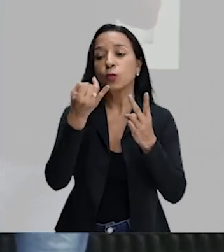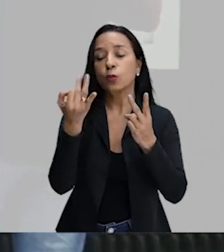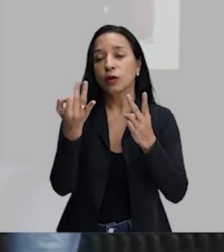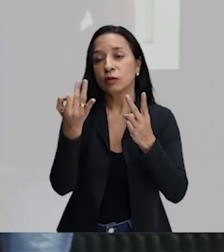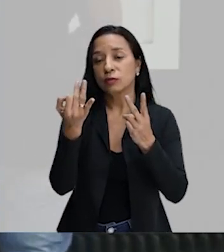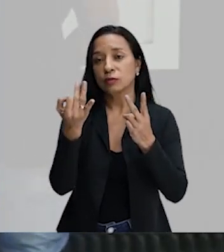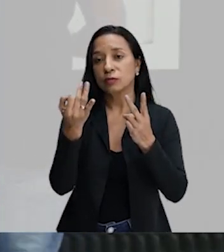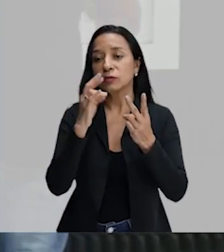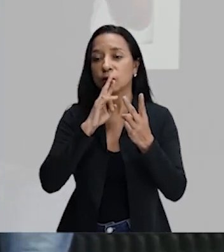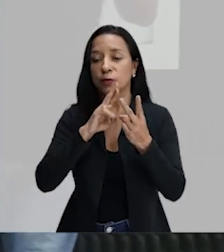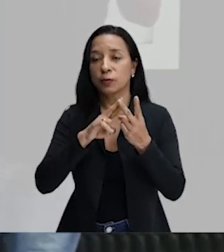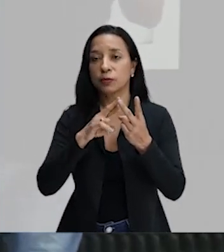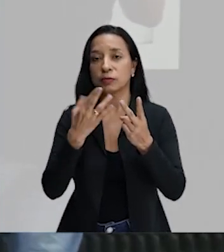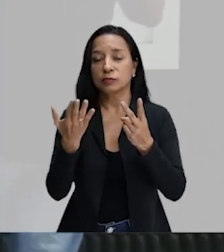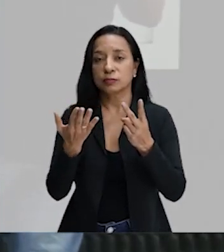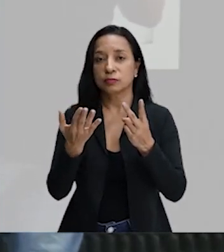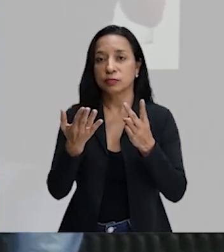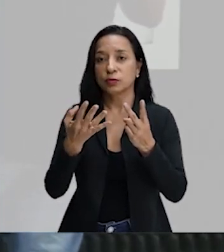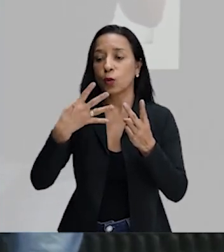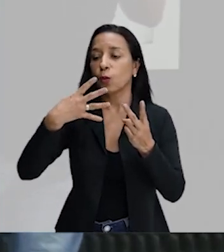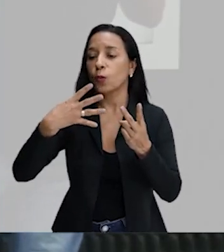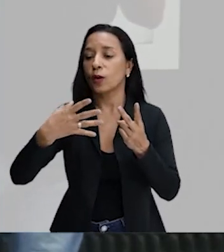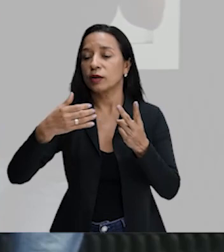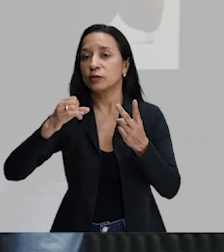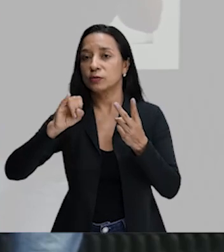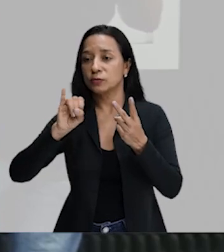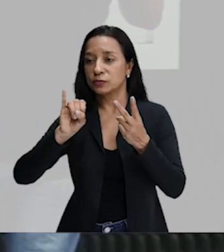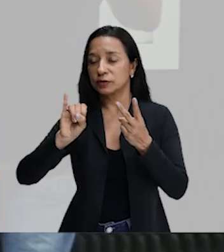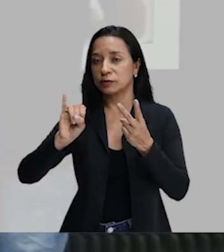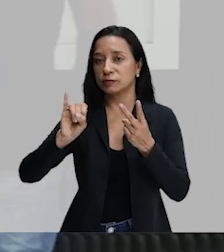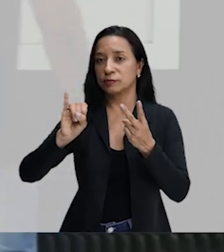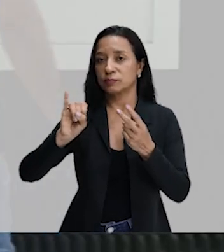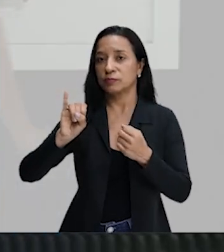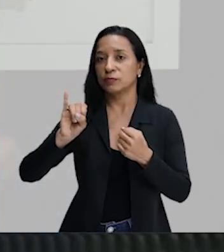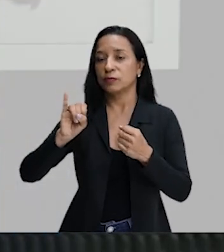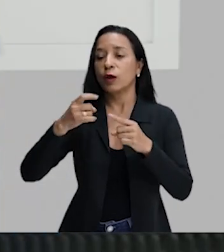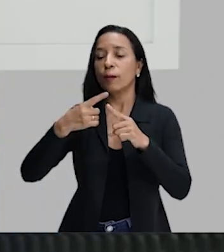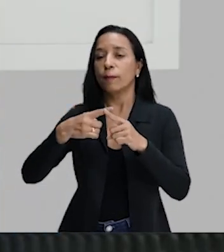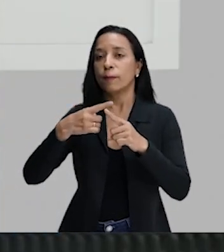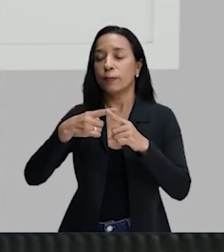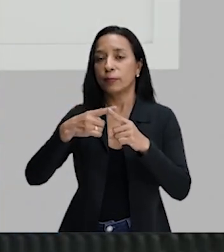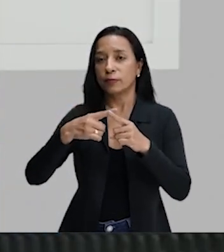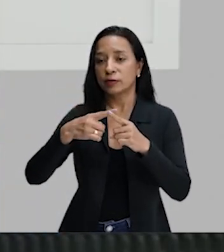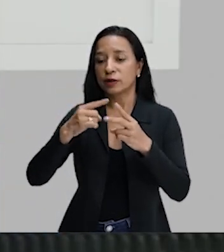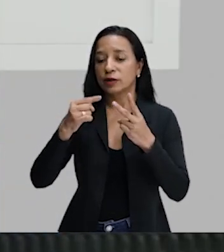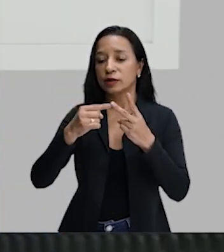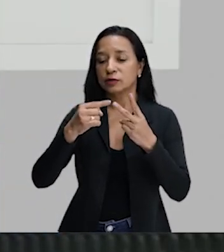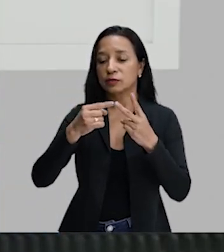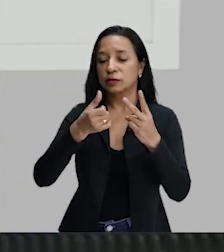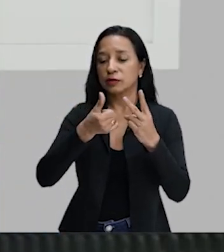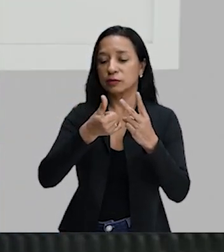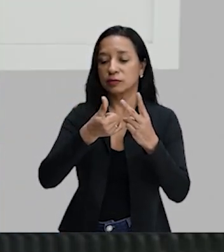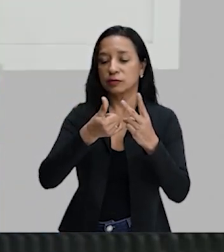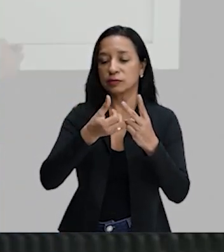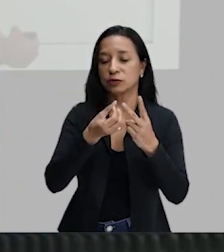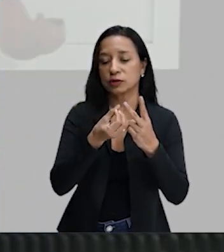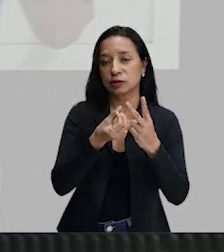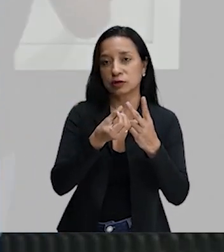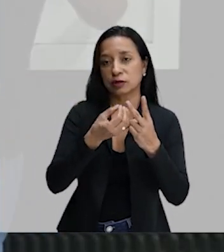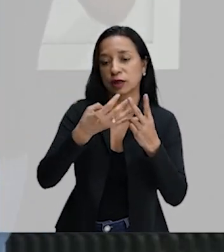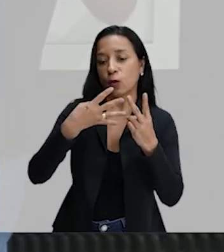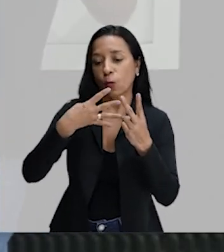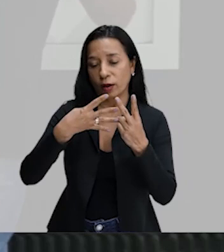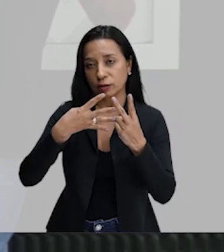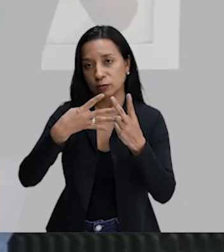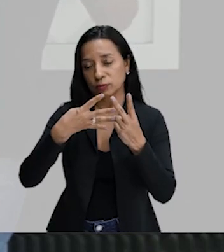16i ao quadrado é 4i. Por quê? Porque a raiz quadrada de 16 é 4.